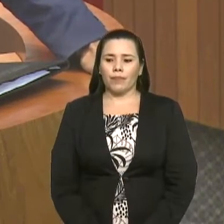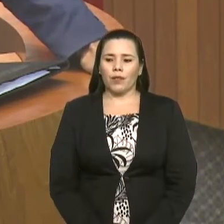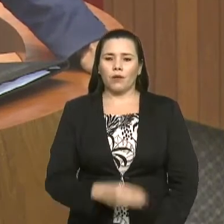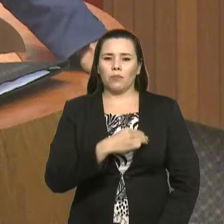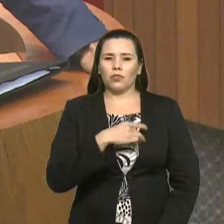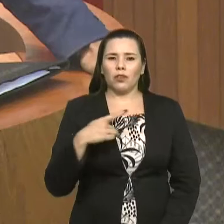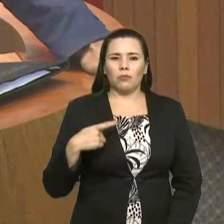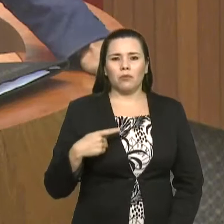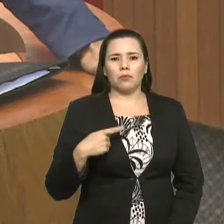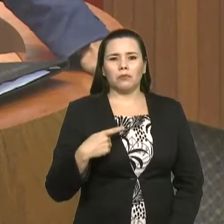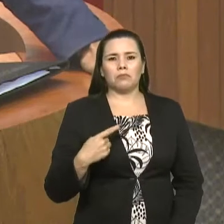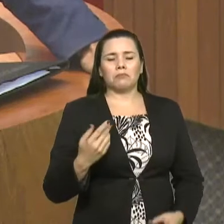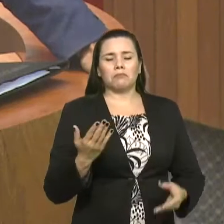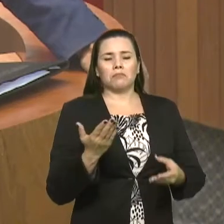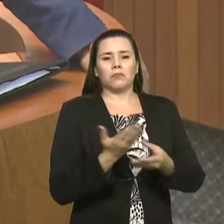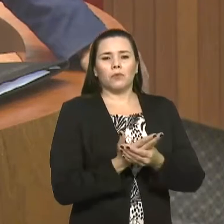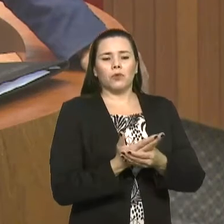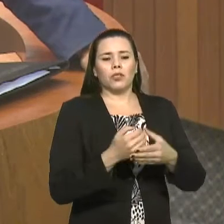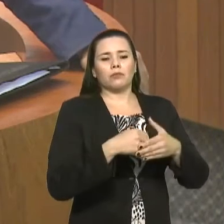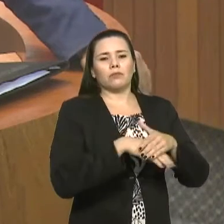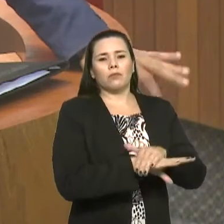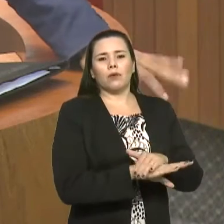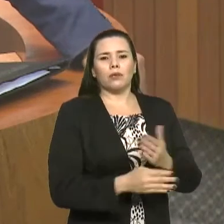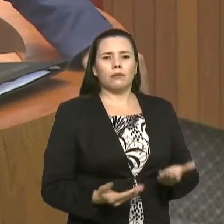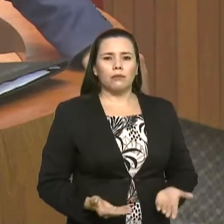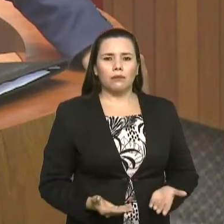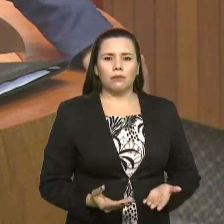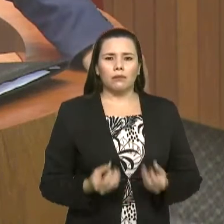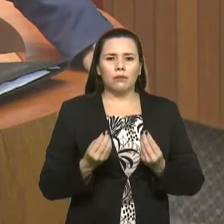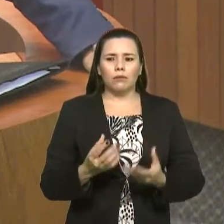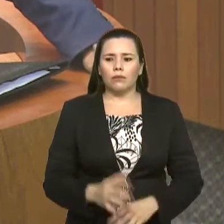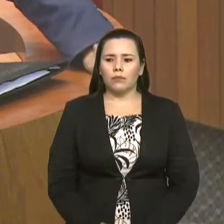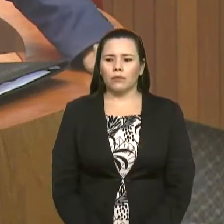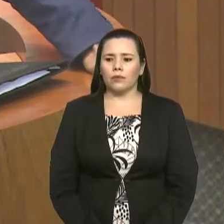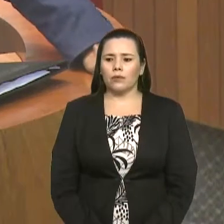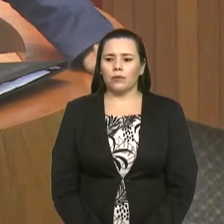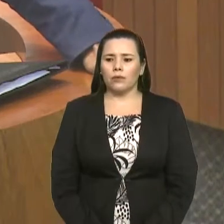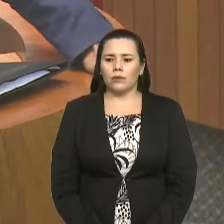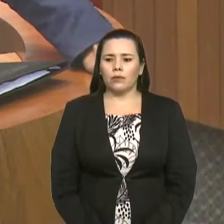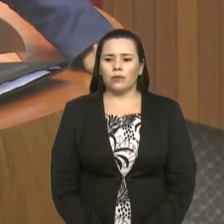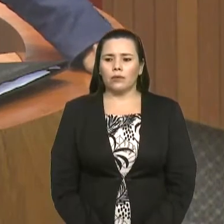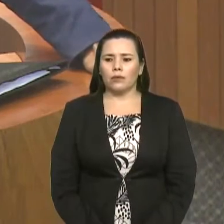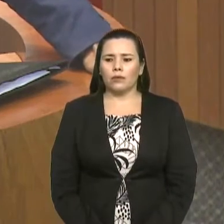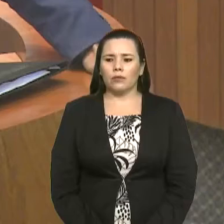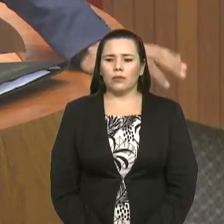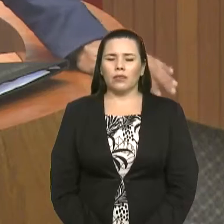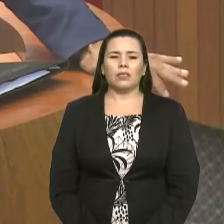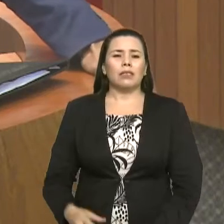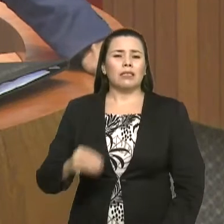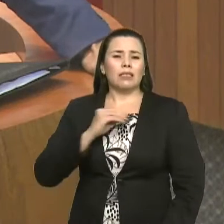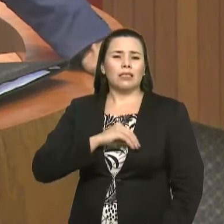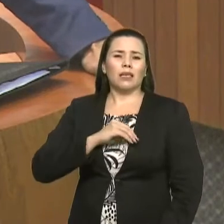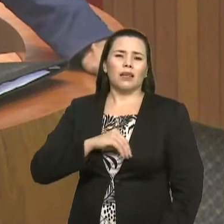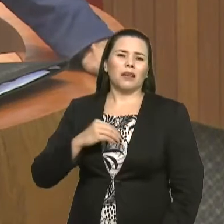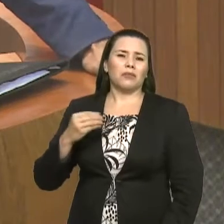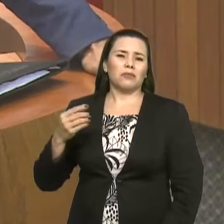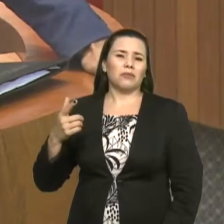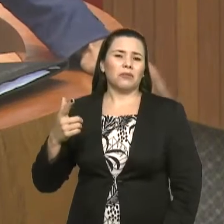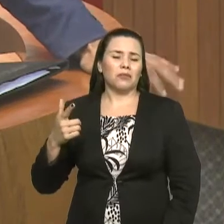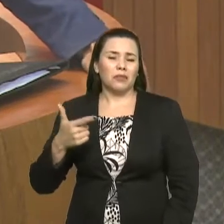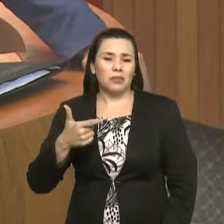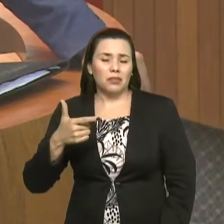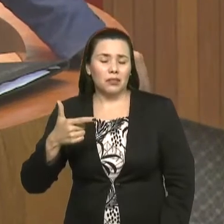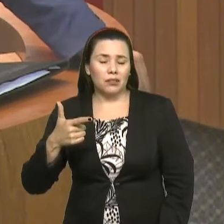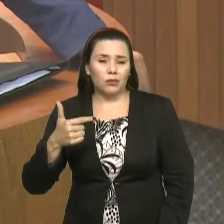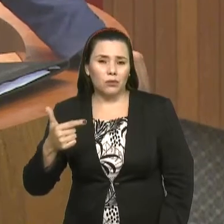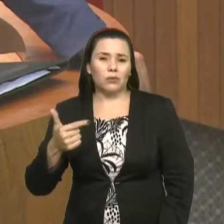denúncia novamente. Próximo da eleição, cheio de denúncia novamente. Salário de 10, 12, 13 mil reais. Cheio de